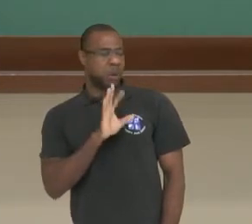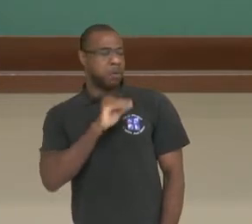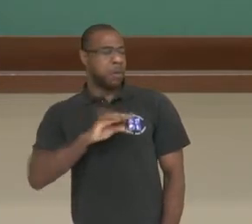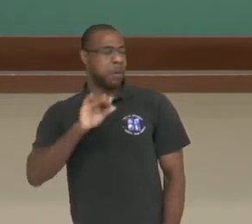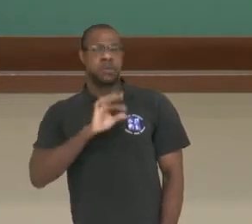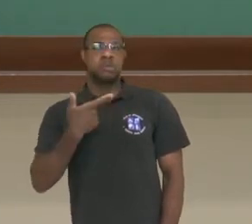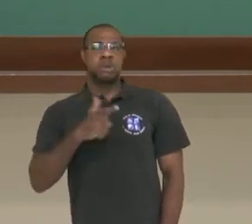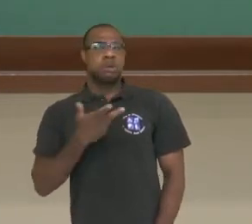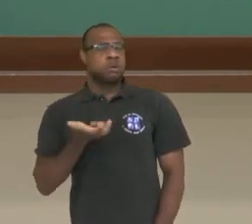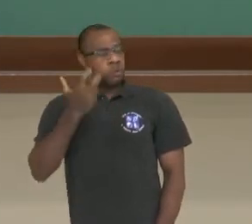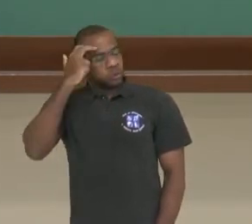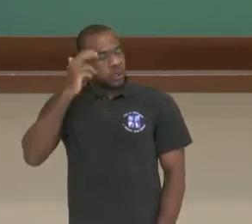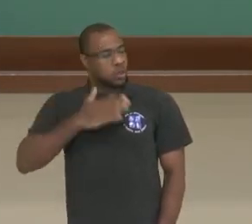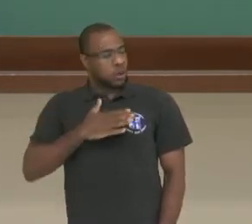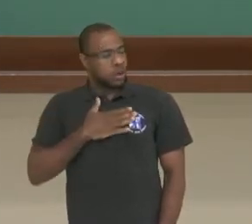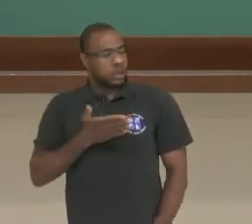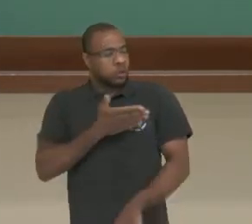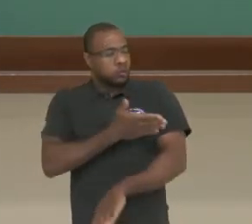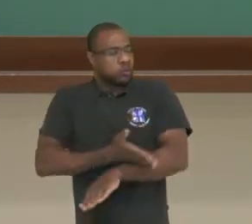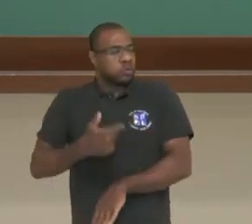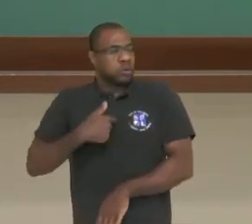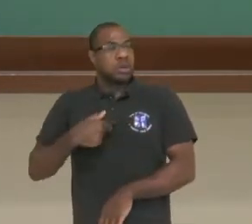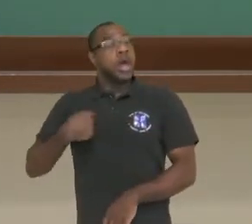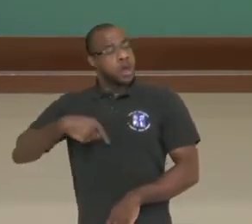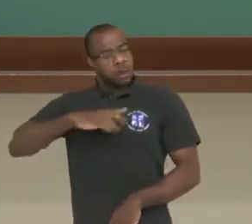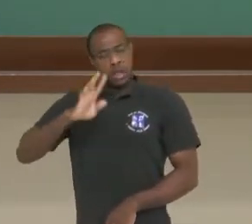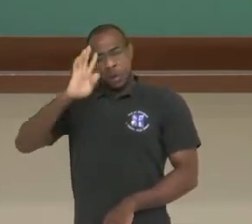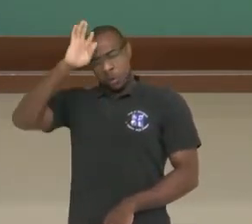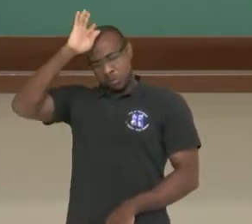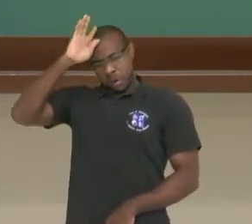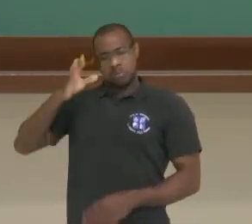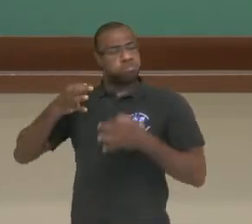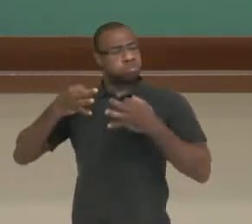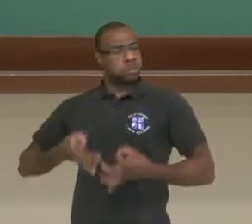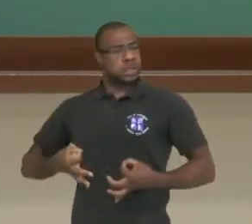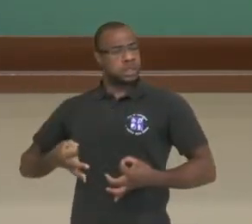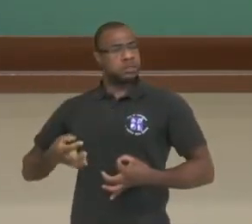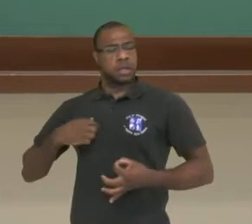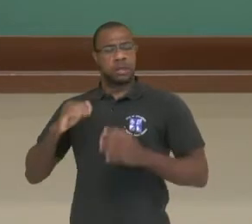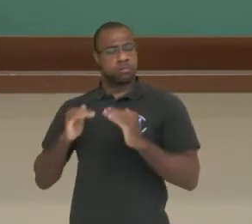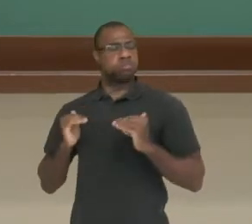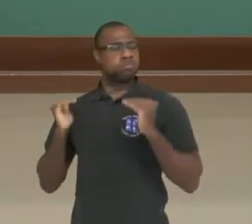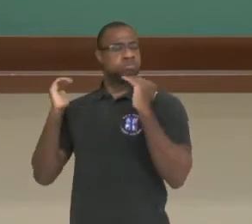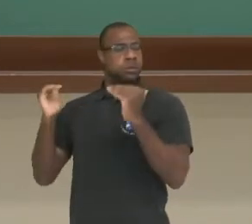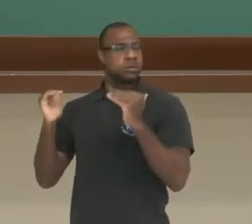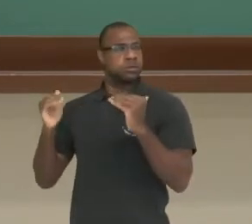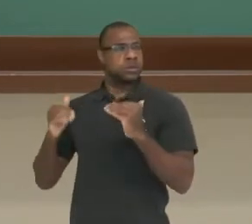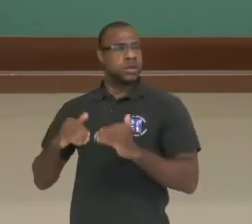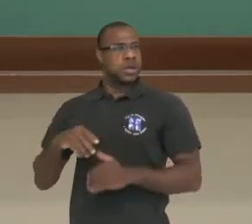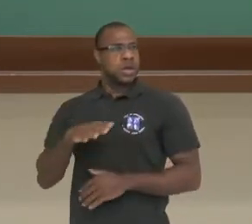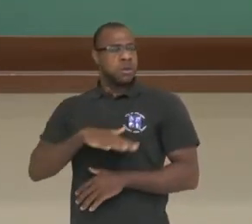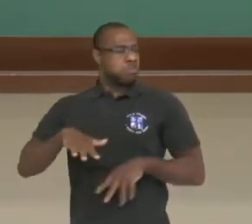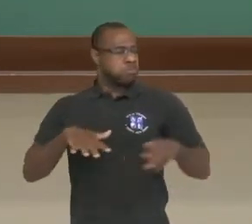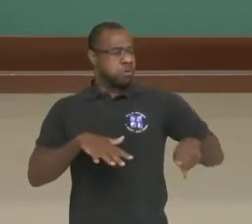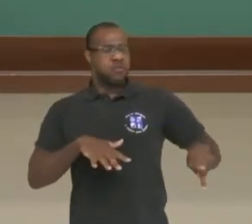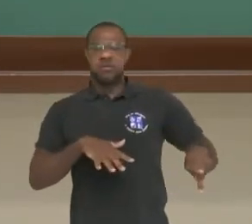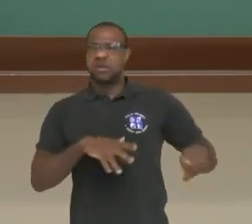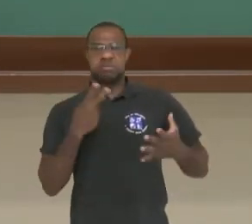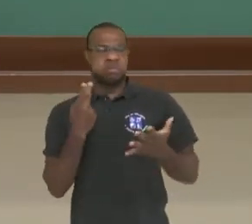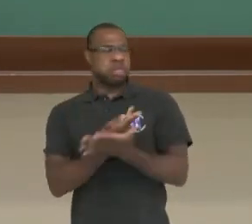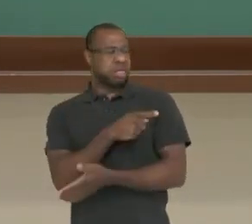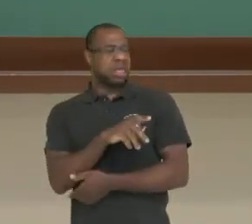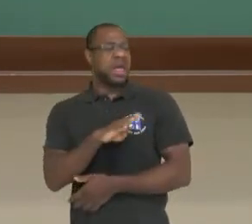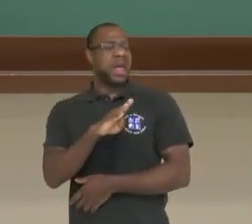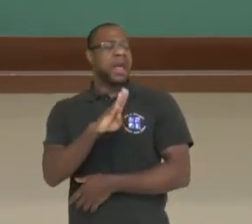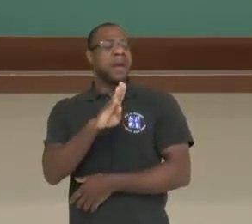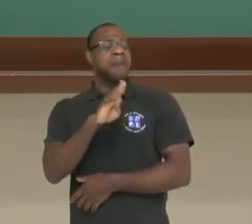nossos costumes, nós somos romanos, somos civilizados, somos superiores. Aqueles povos lá é tudo bárbaro. Olha que interessante.